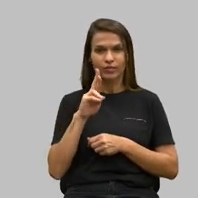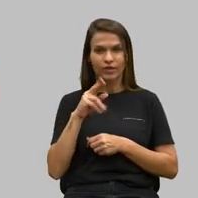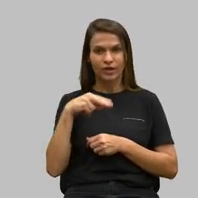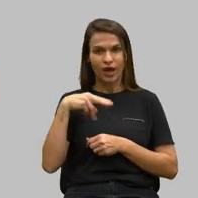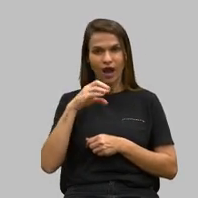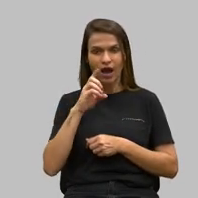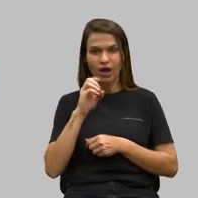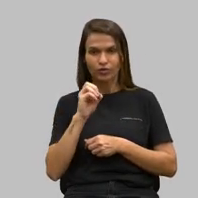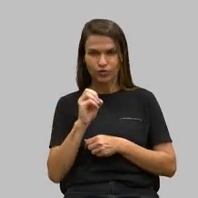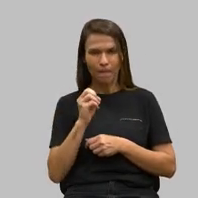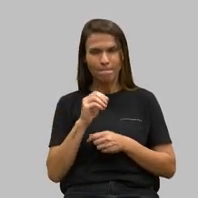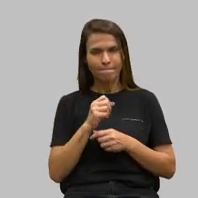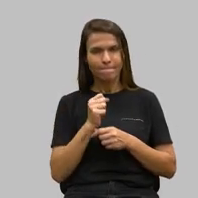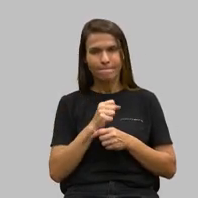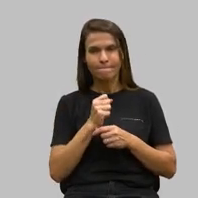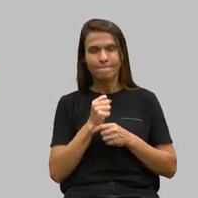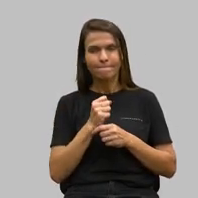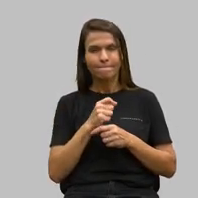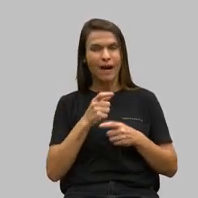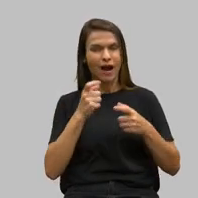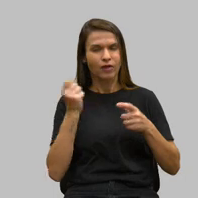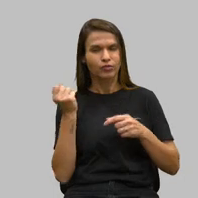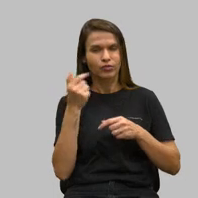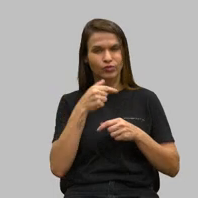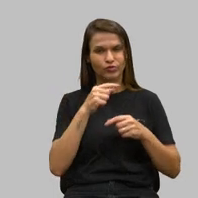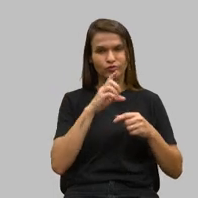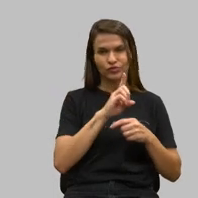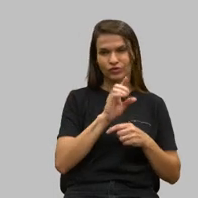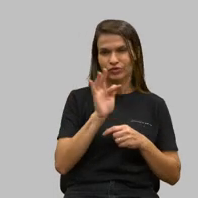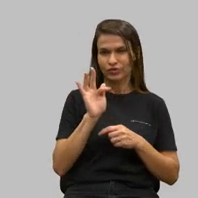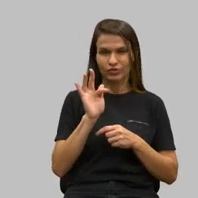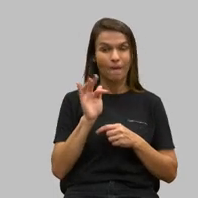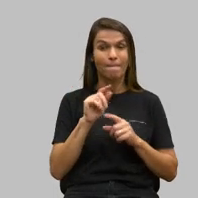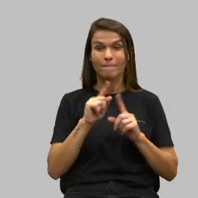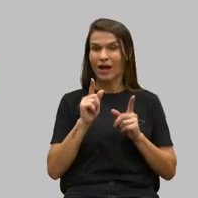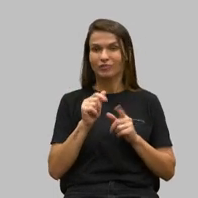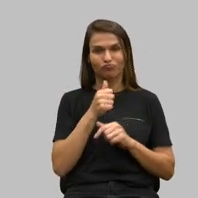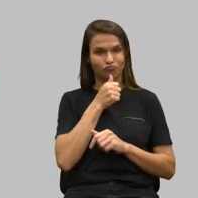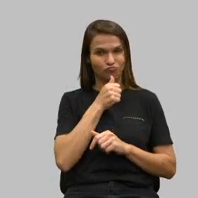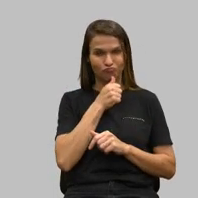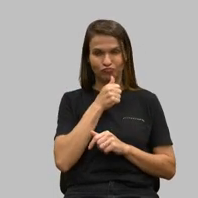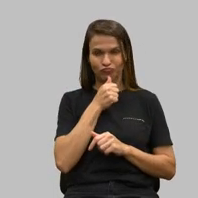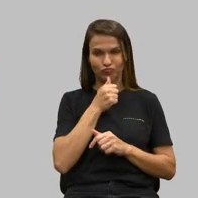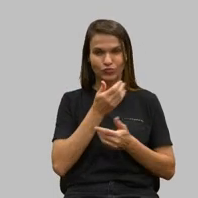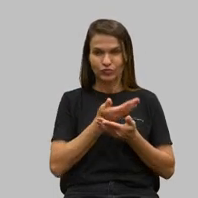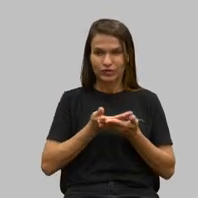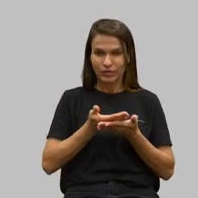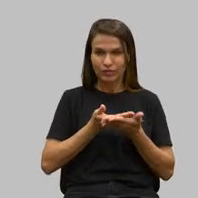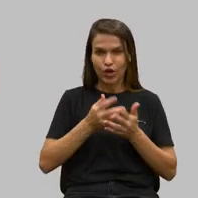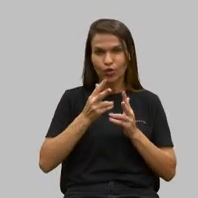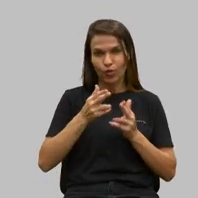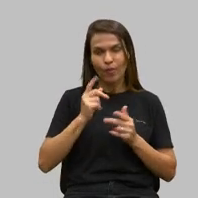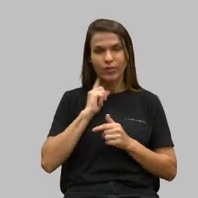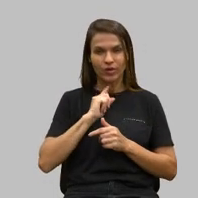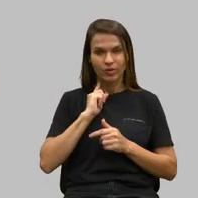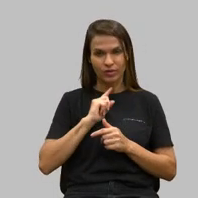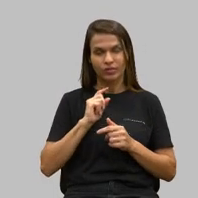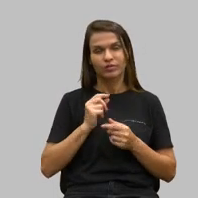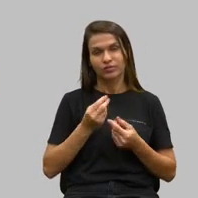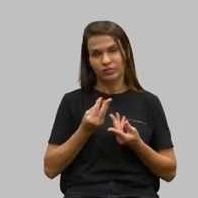Distrito Federal, mas eles não dão o tratamento como nós, em Minas, damos. UPA, nós temos que lembrar